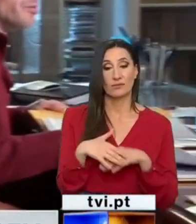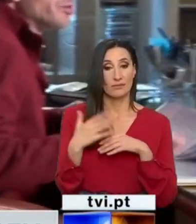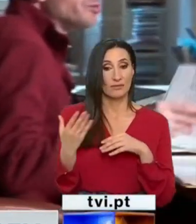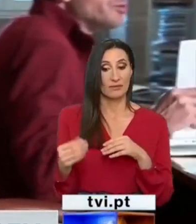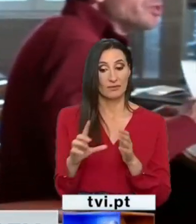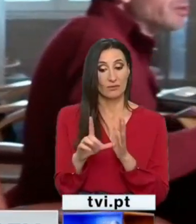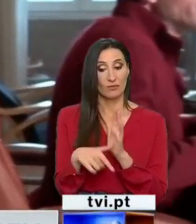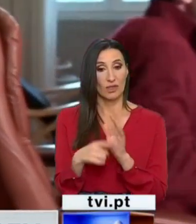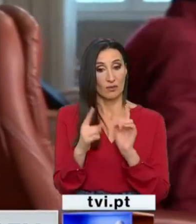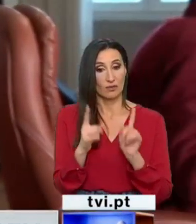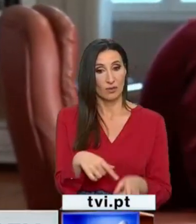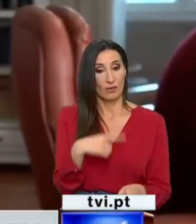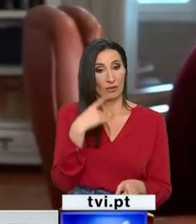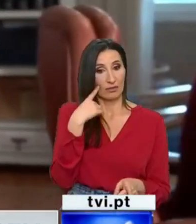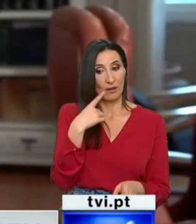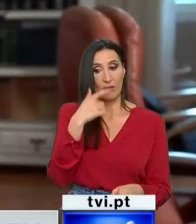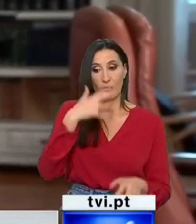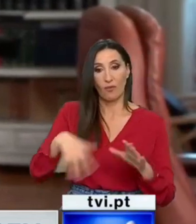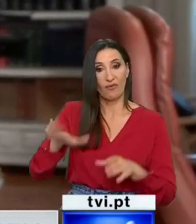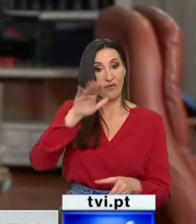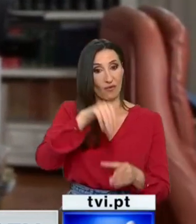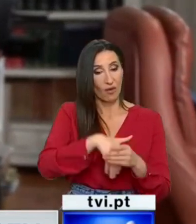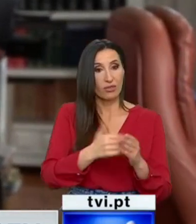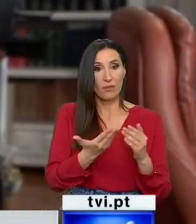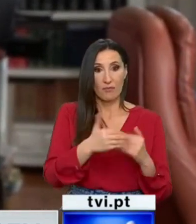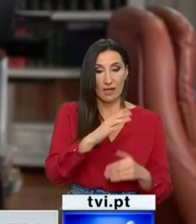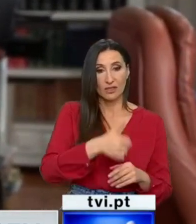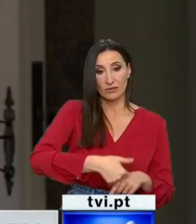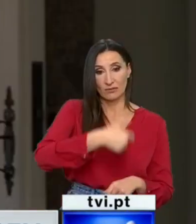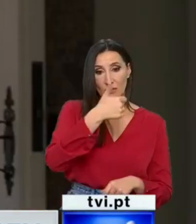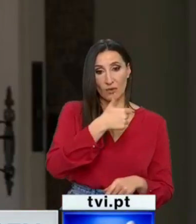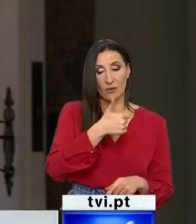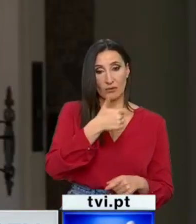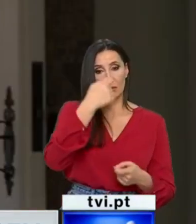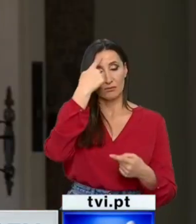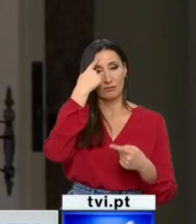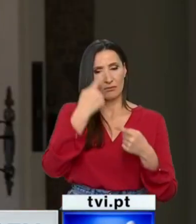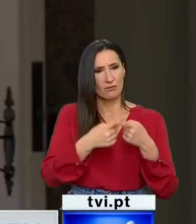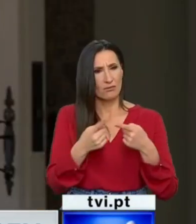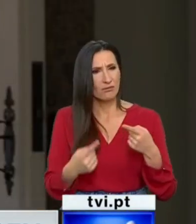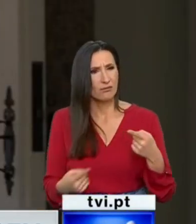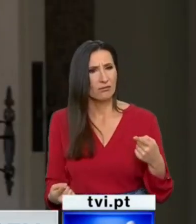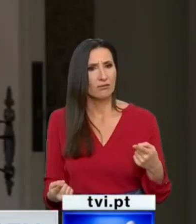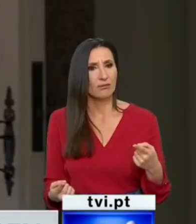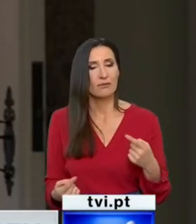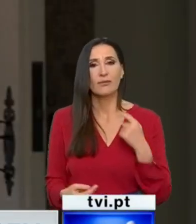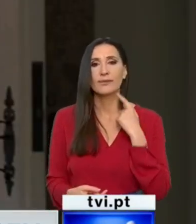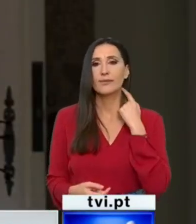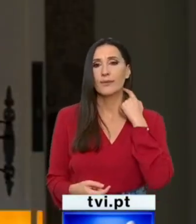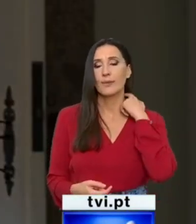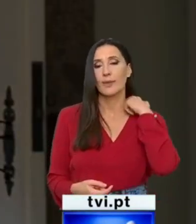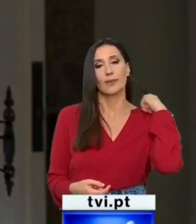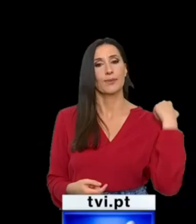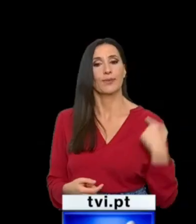do projeto ter sido eleito pelo público, chegou a mais inesperada das notícias.